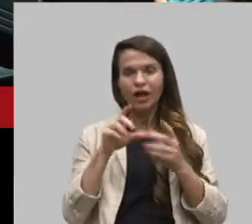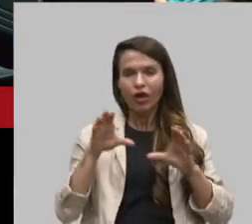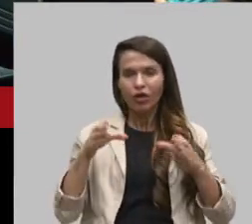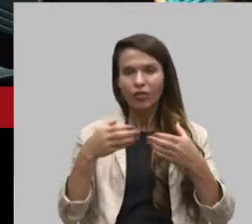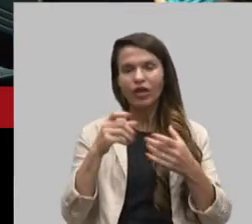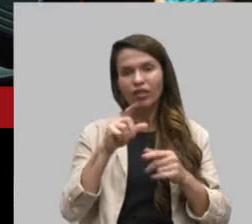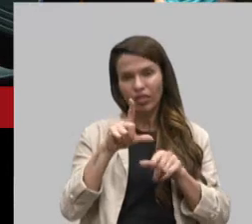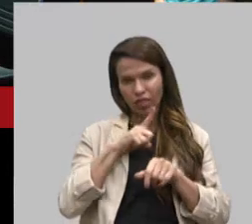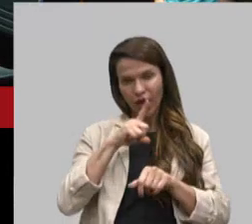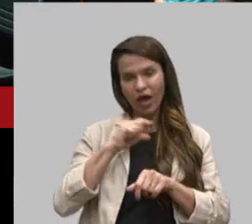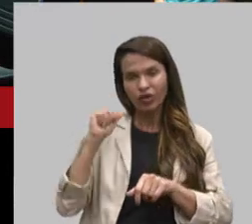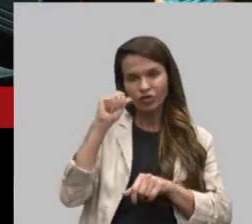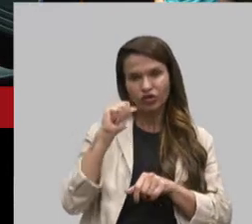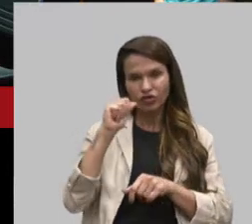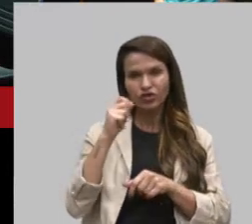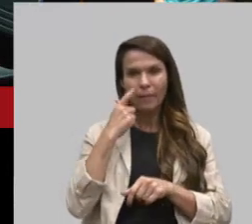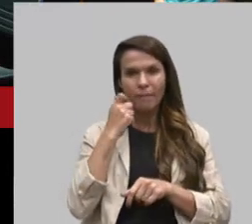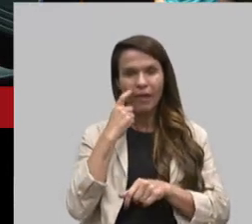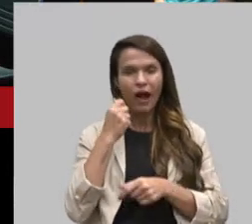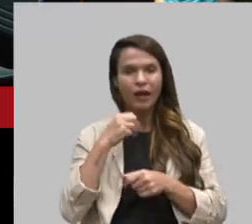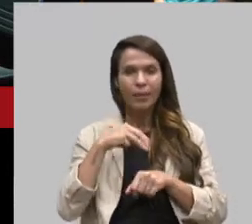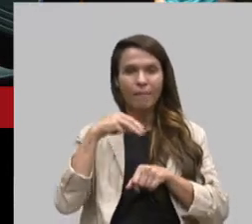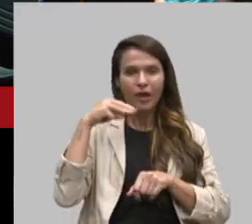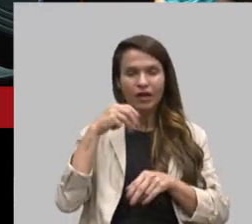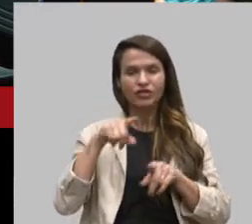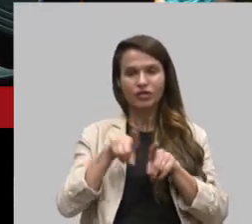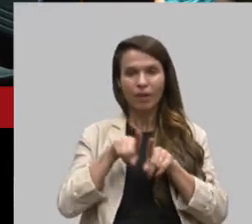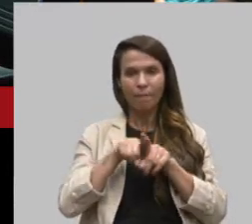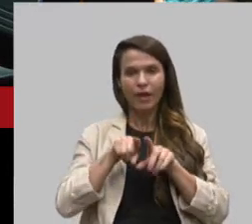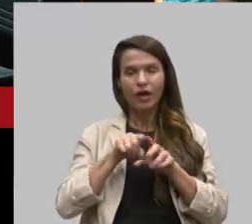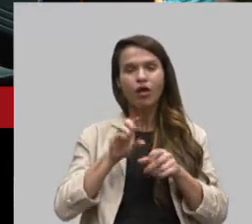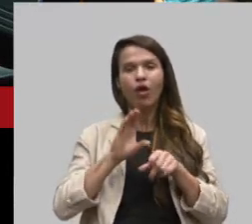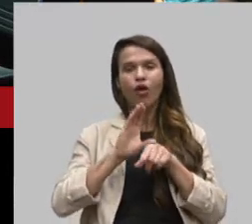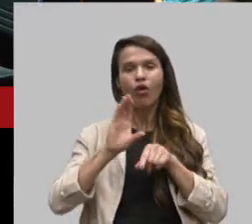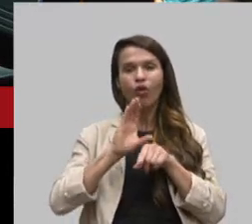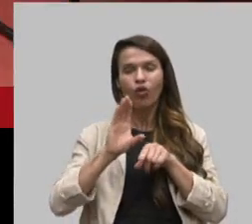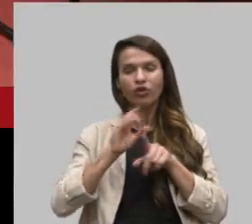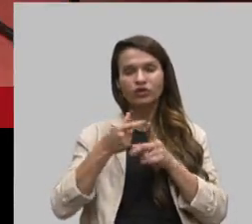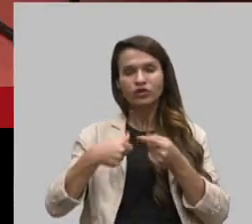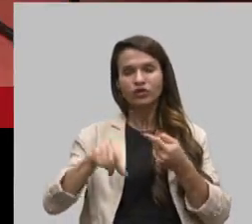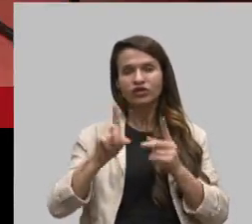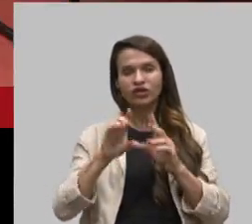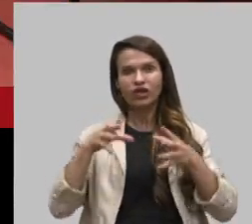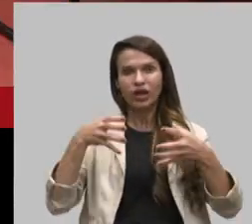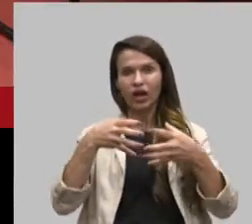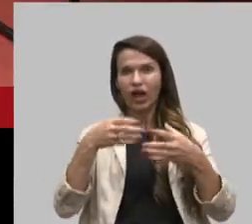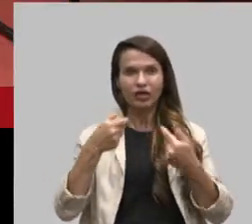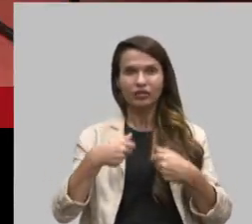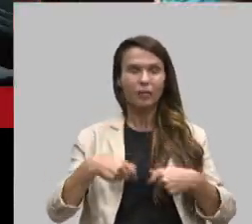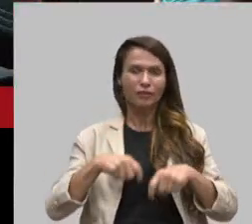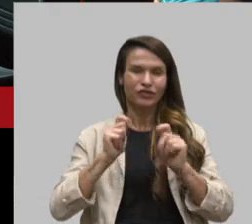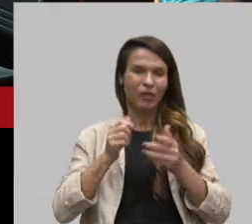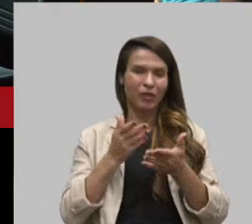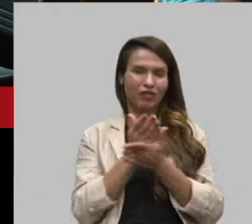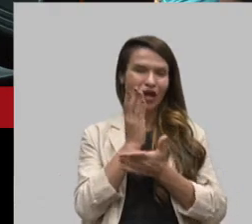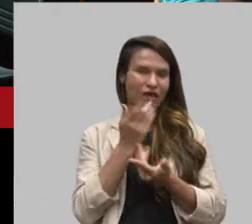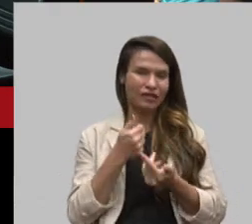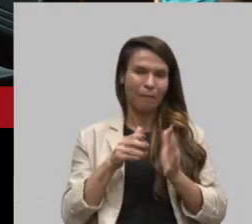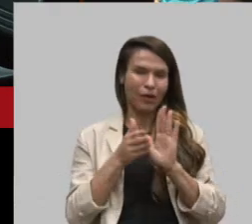Mestres e a gente também tem o conselho de classe então não tem como aprovar essa proposta porque já existe